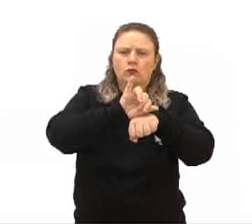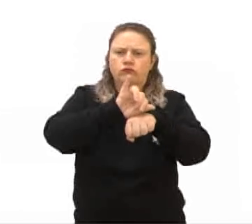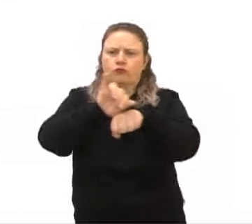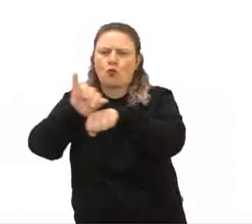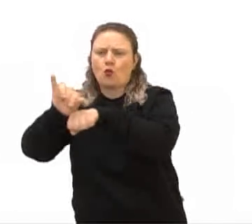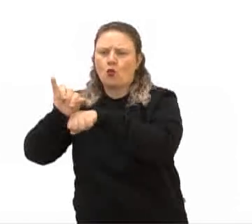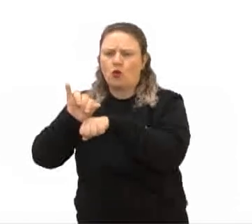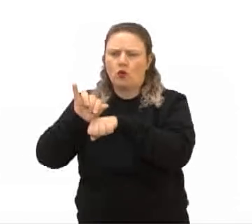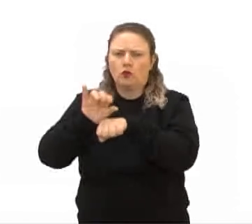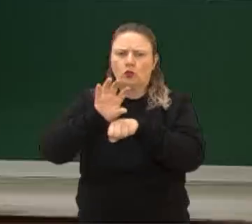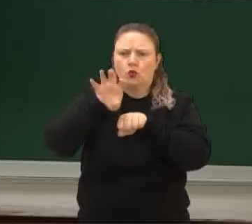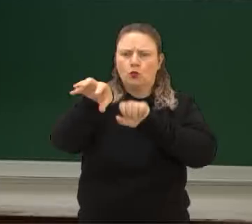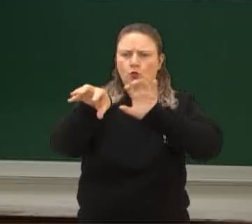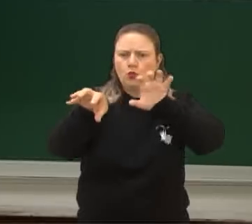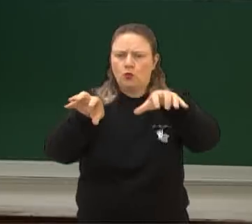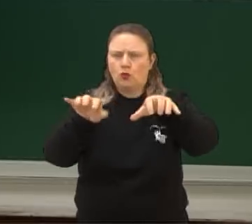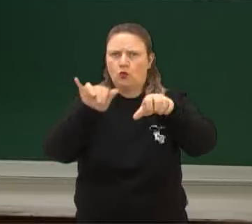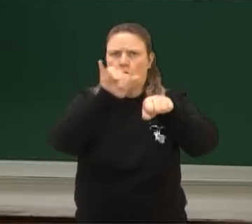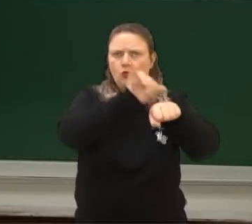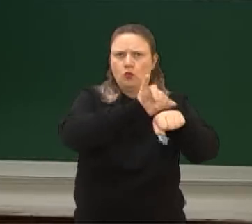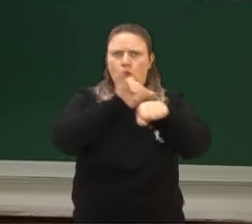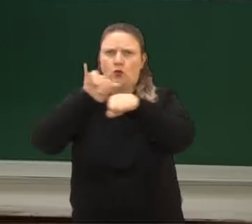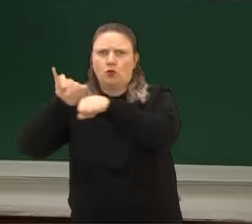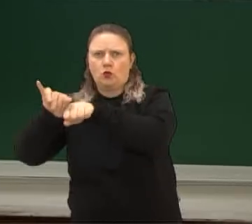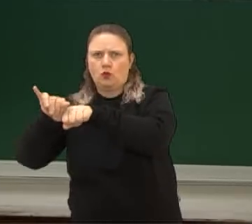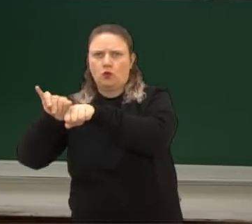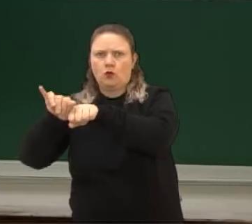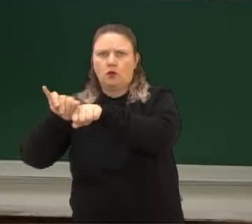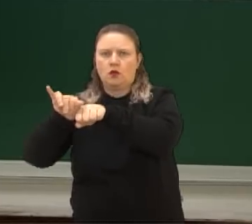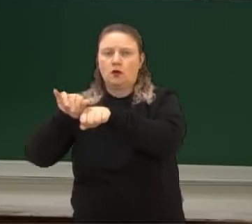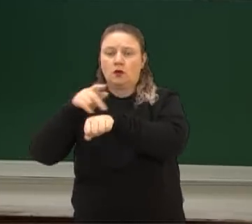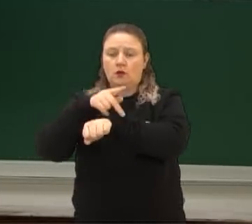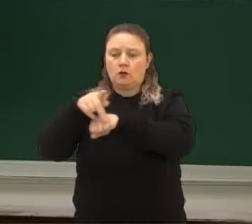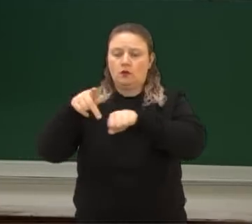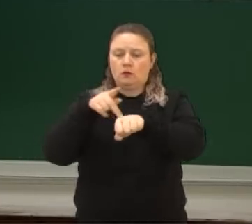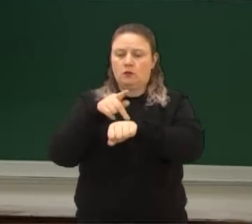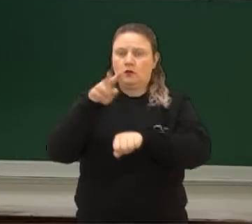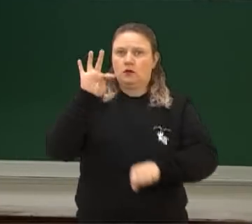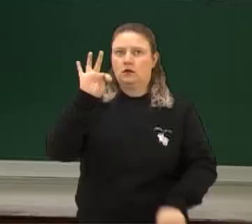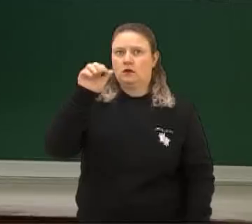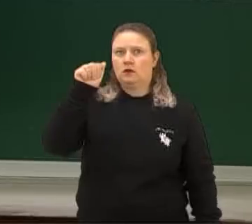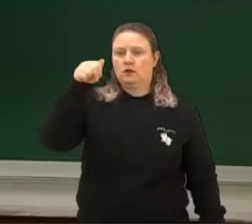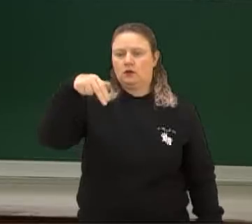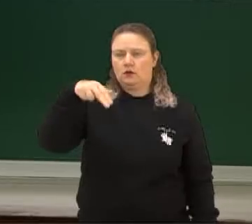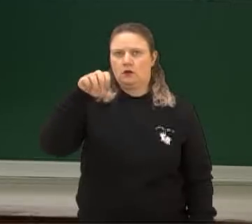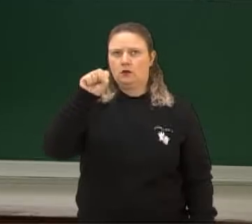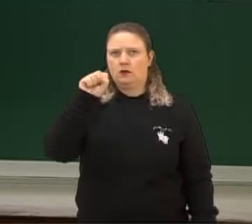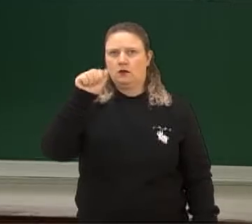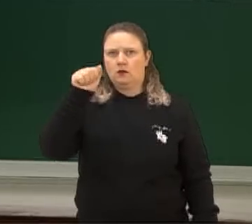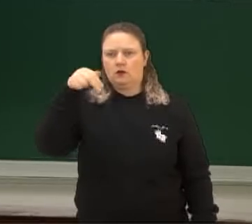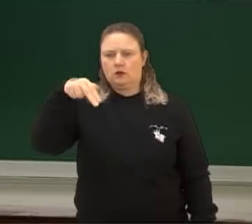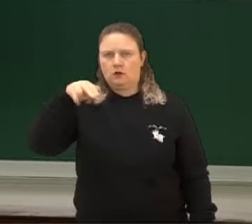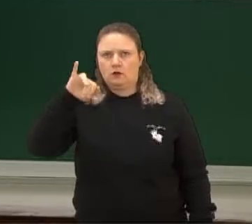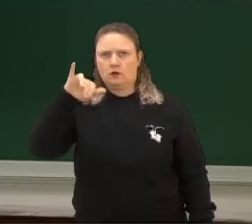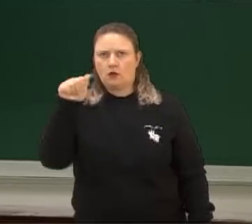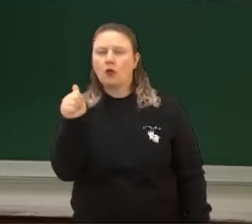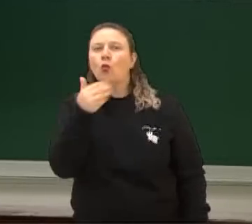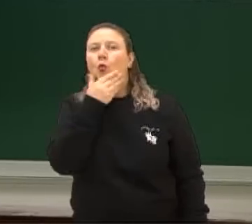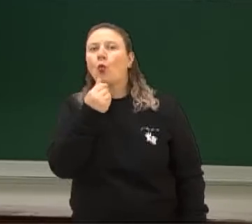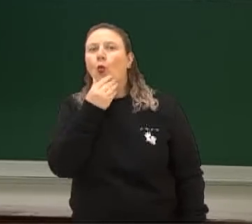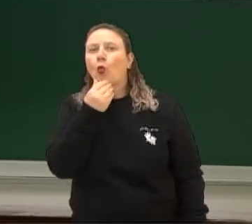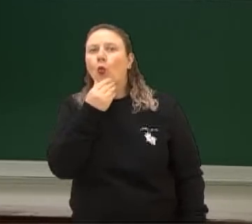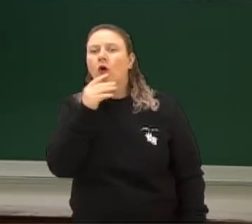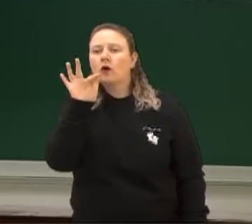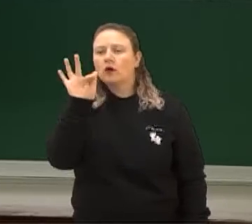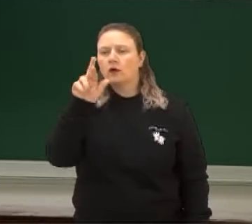um conjunto de duas ilhas que fica lá na Tanzânia. Então, foi lá que o Freddie Mercury nasceu. E